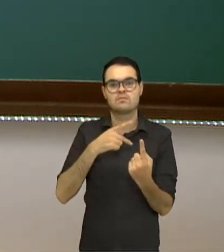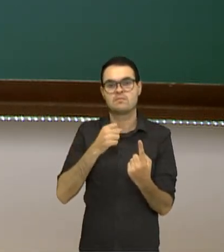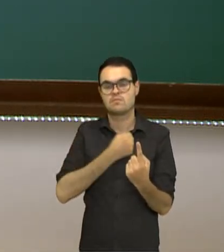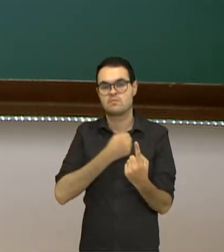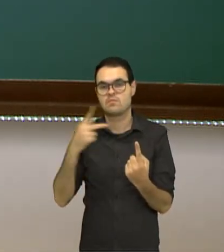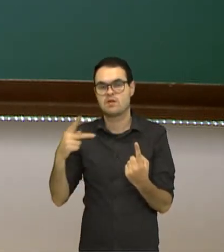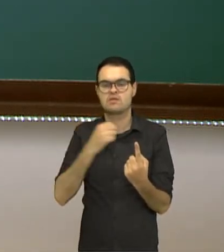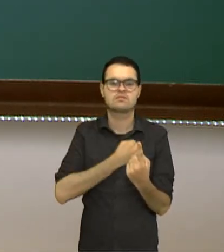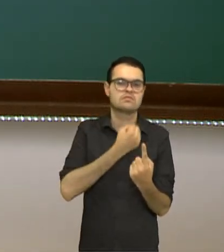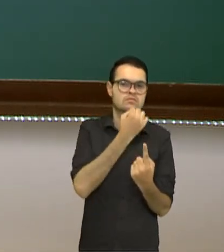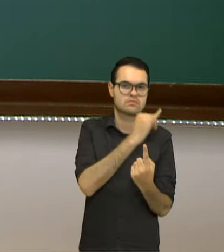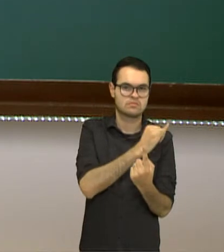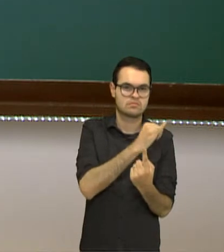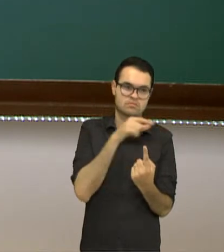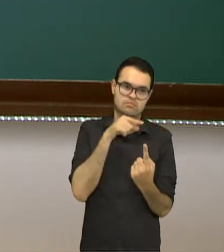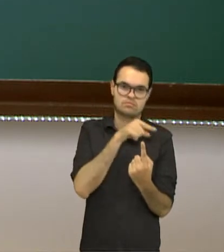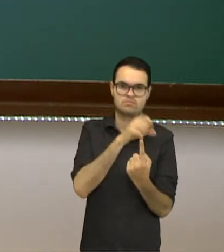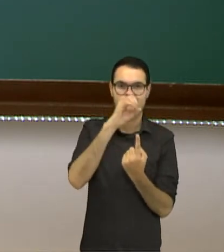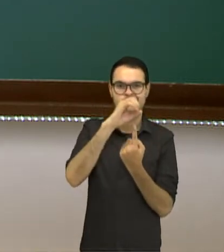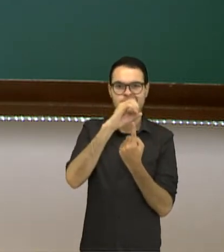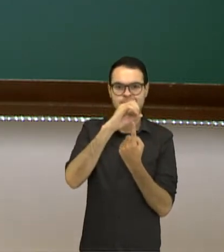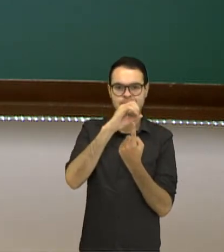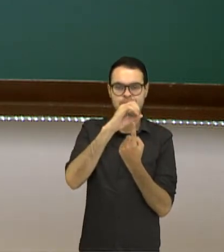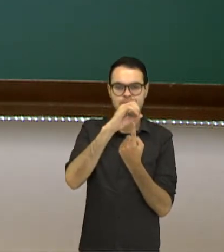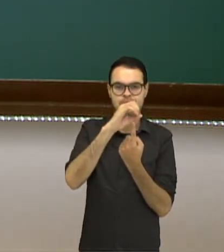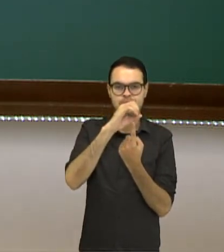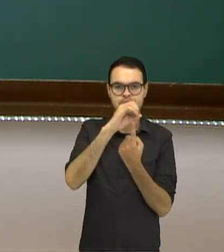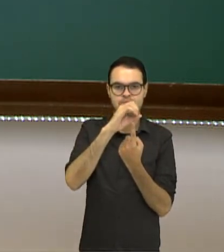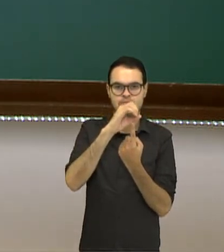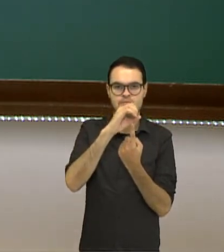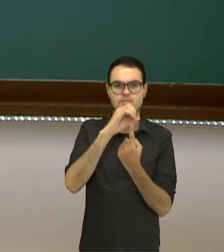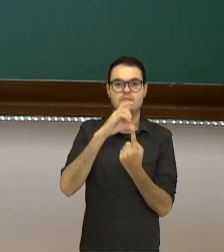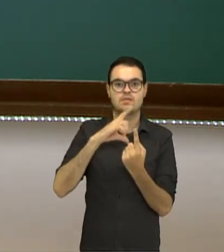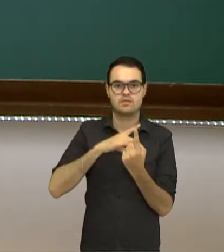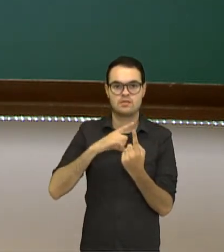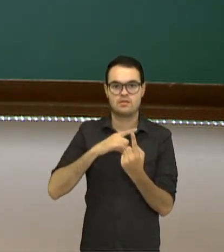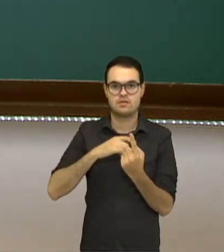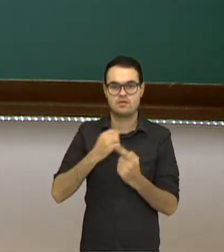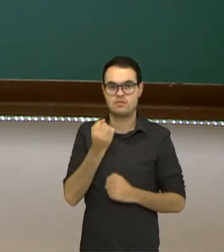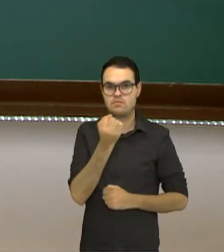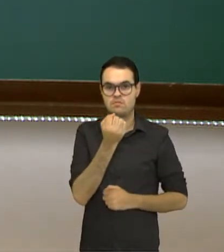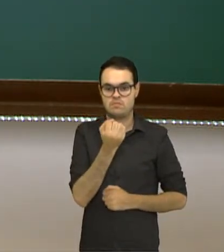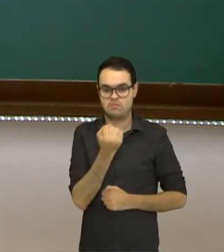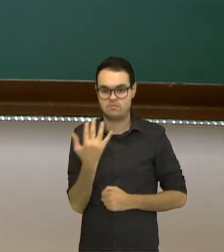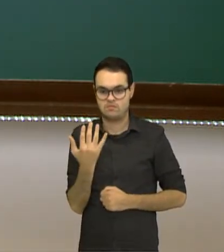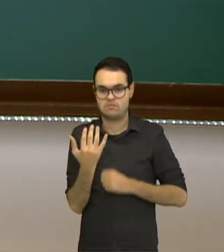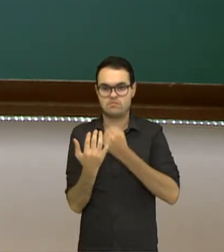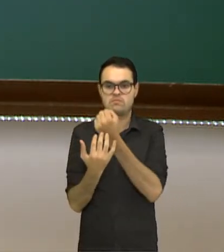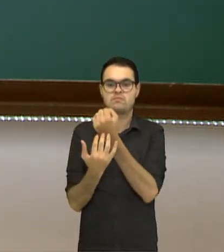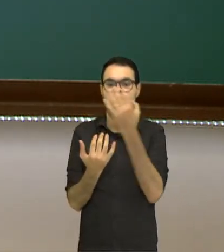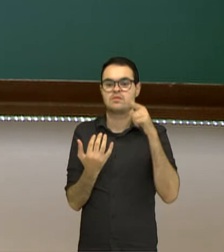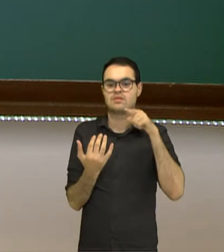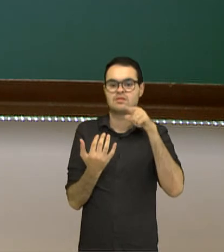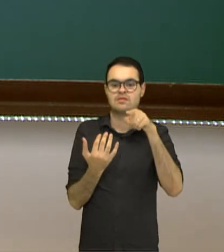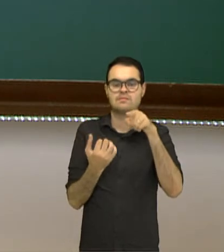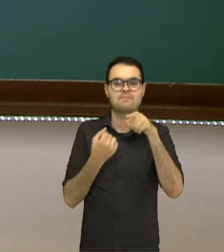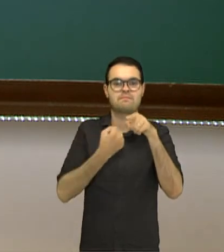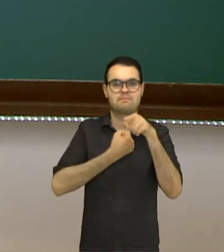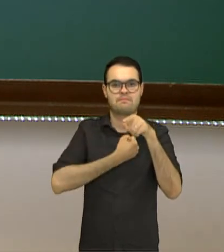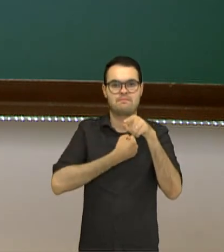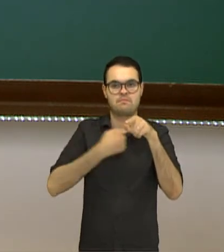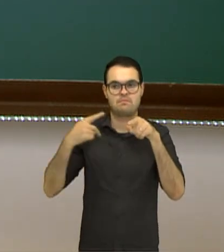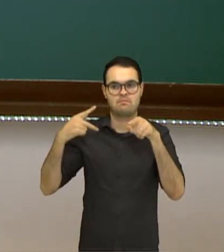quantidade ímpar? Quantidade ímpar. Então, quando a gente tem as potências de 10 com quantidades pares